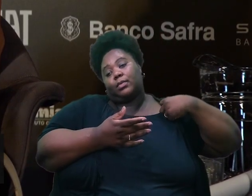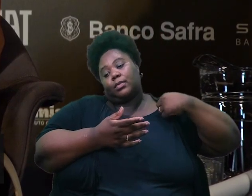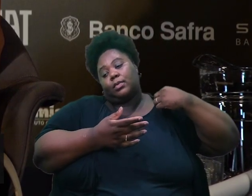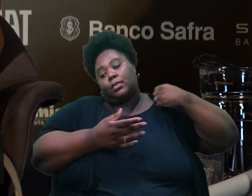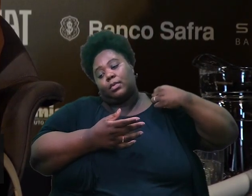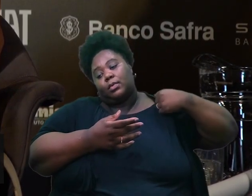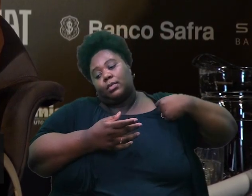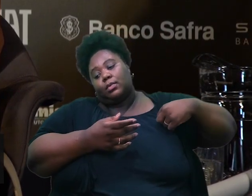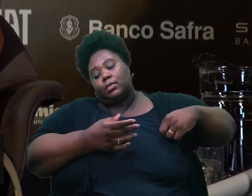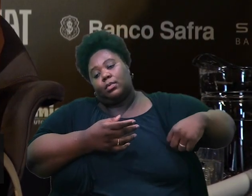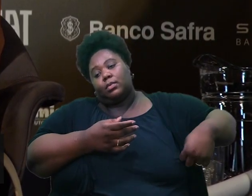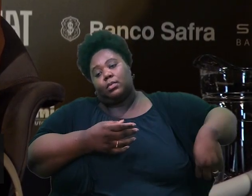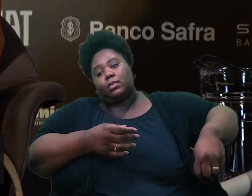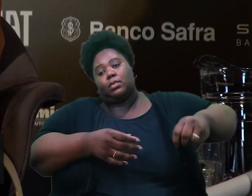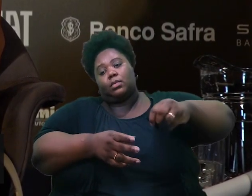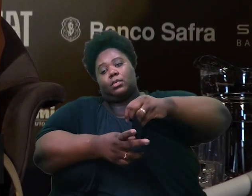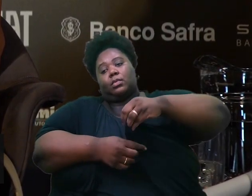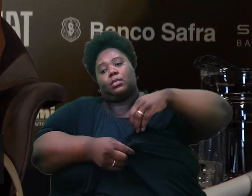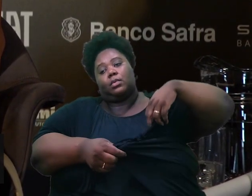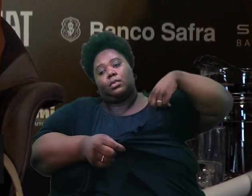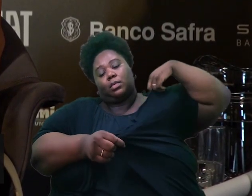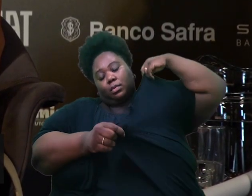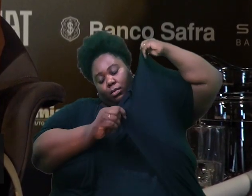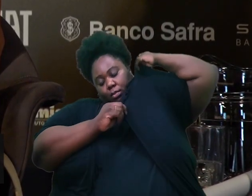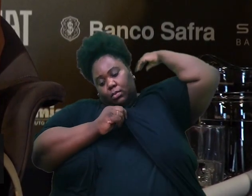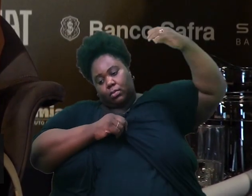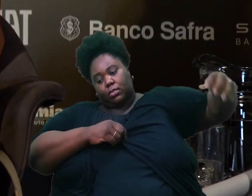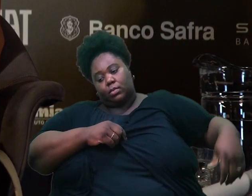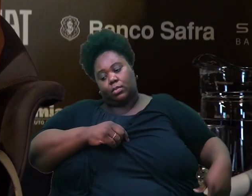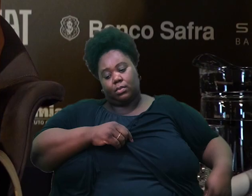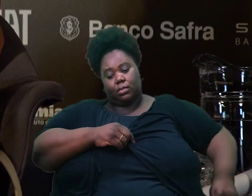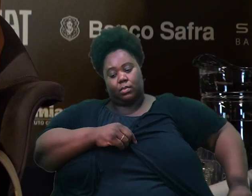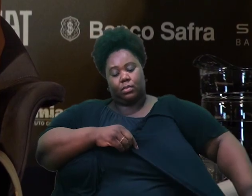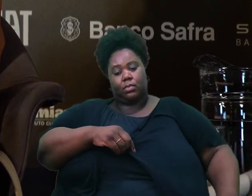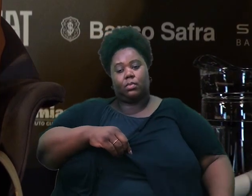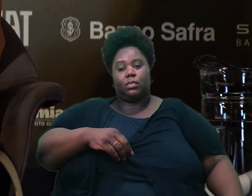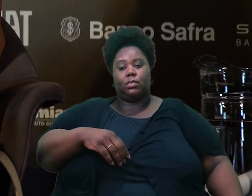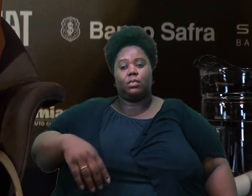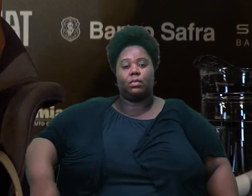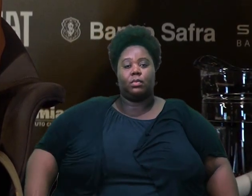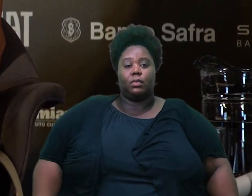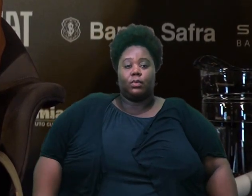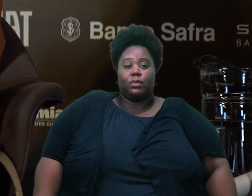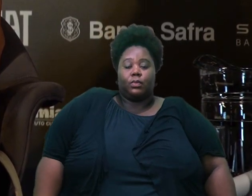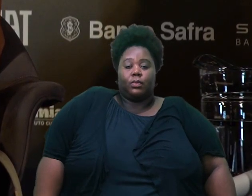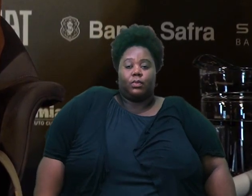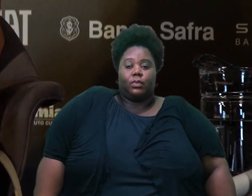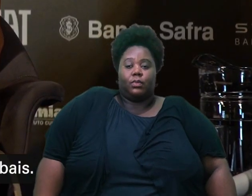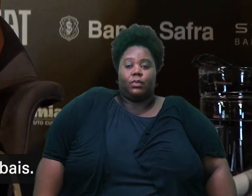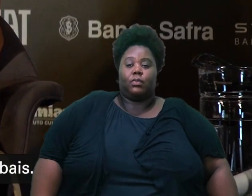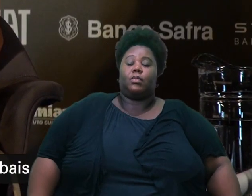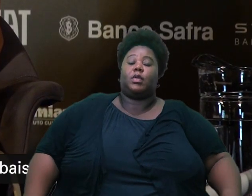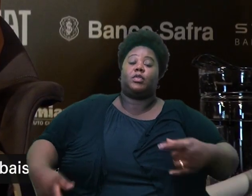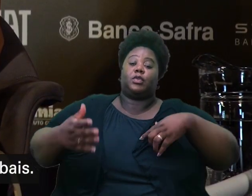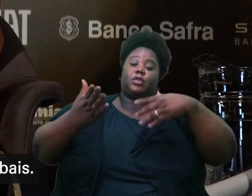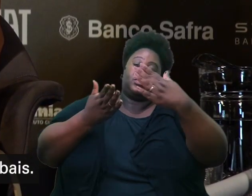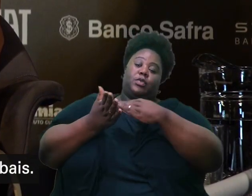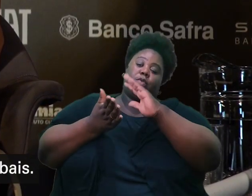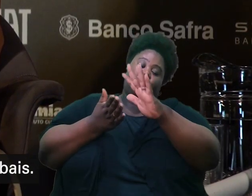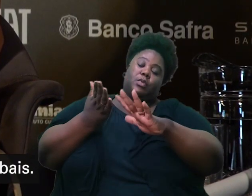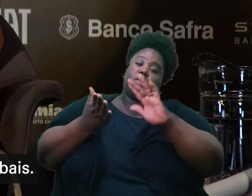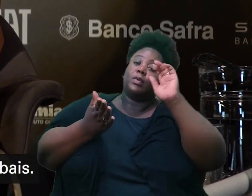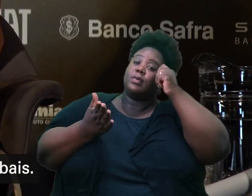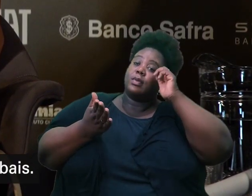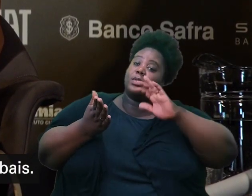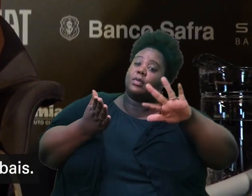escola primária, onde eu estudei até a 4ª série, eram uns que traziam na capa as imagens dos